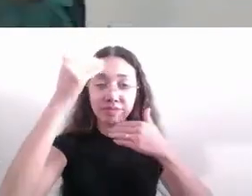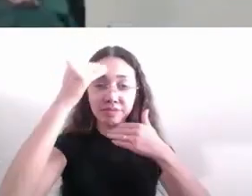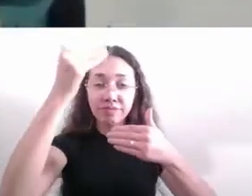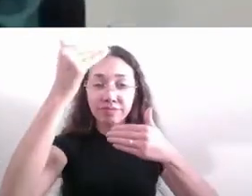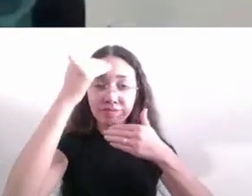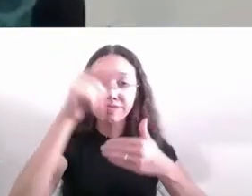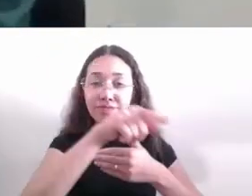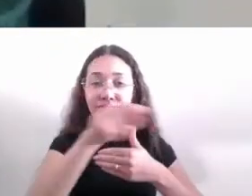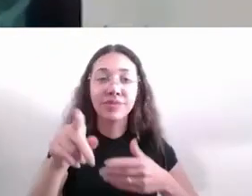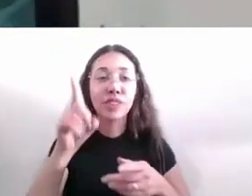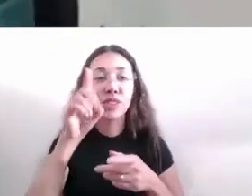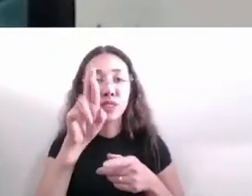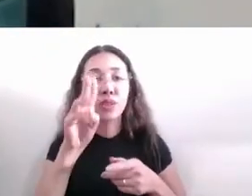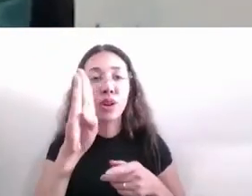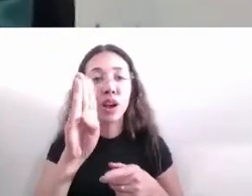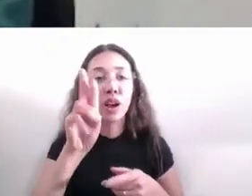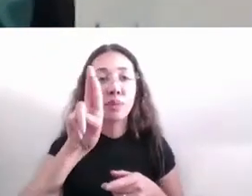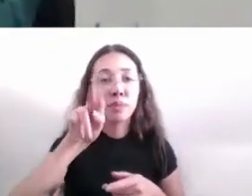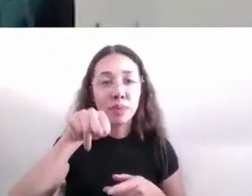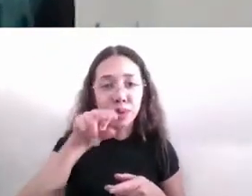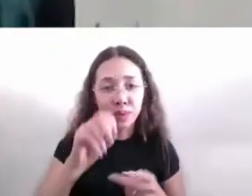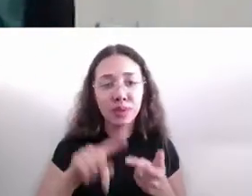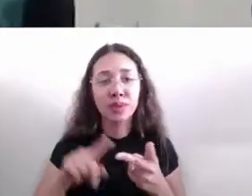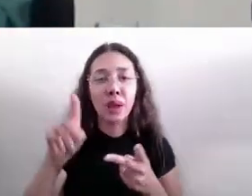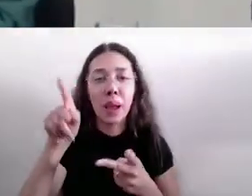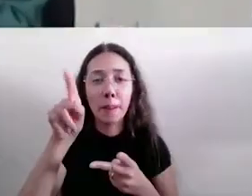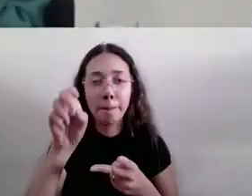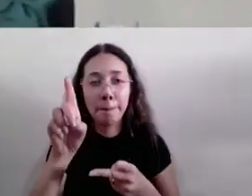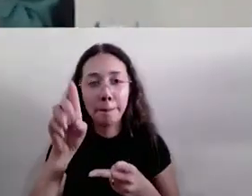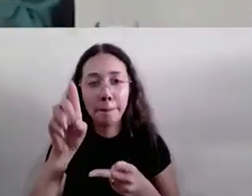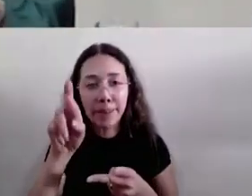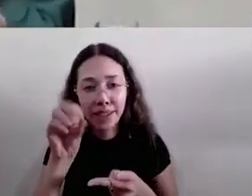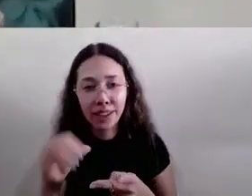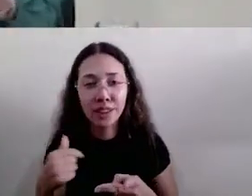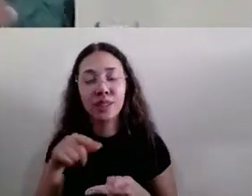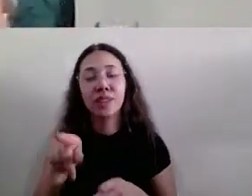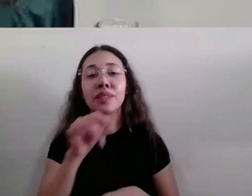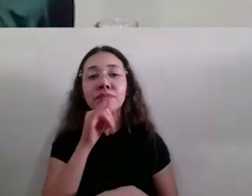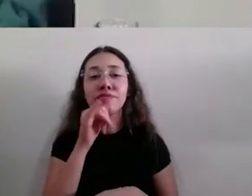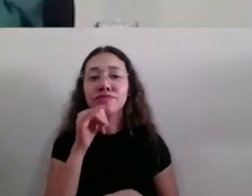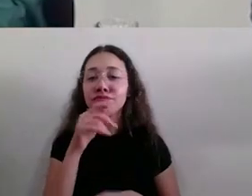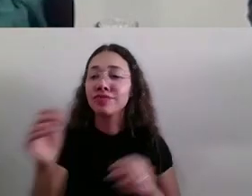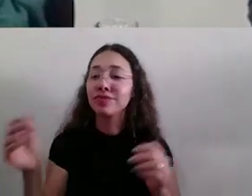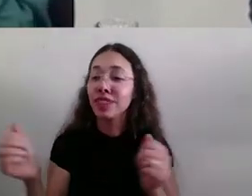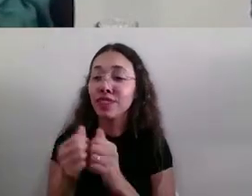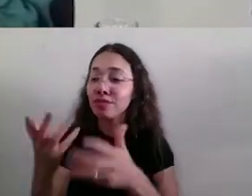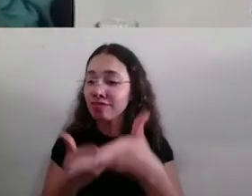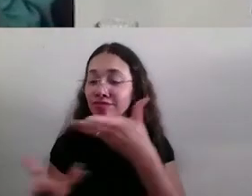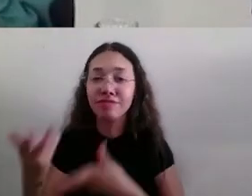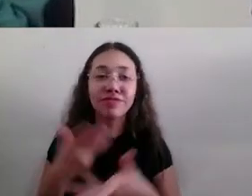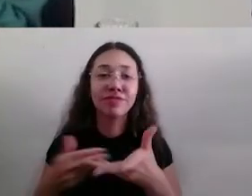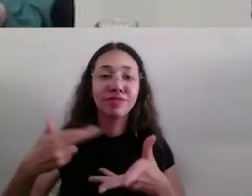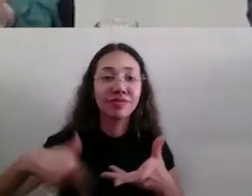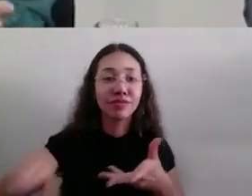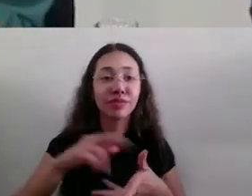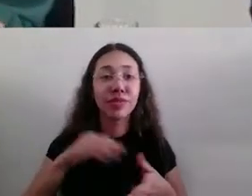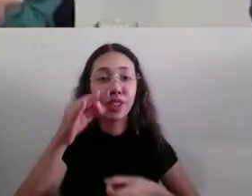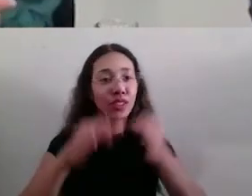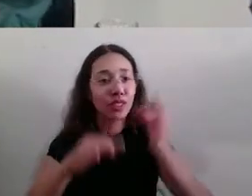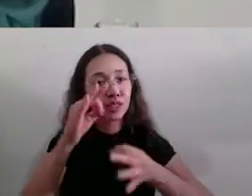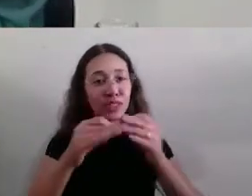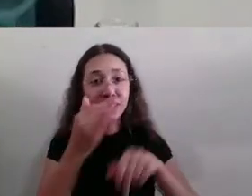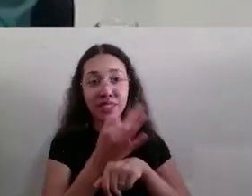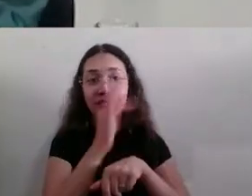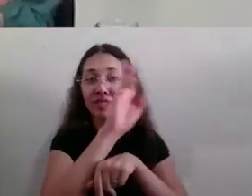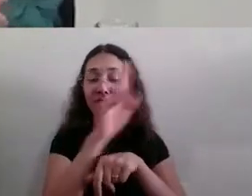ter podido participar, né, desse momento, né, que a Justiça Federal recebeu hoje, né? Na verdade,